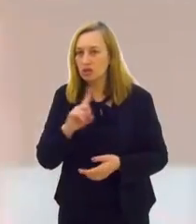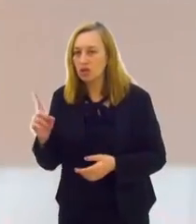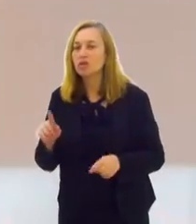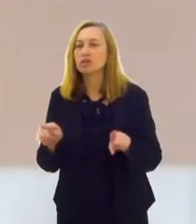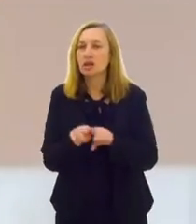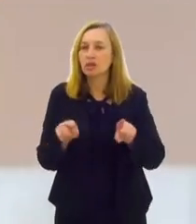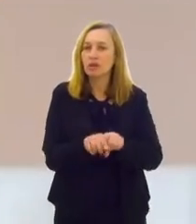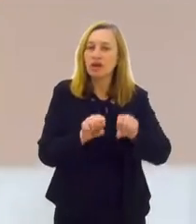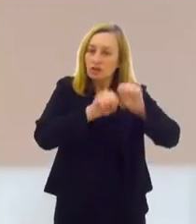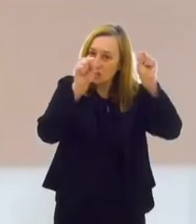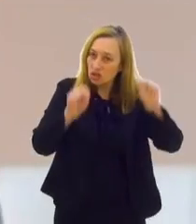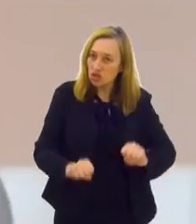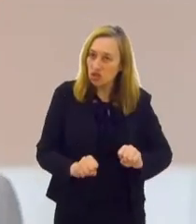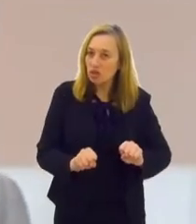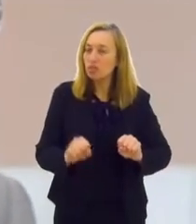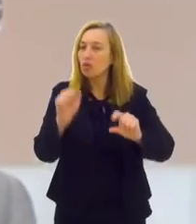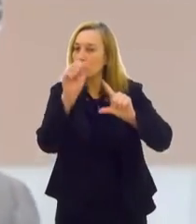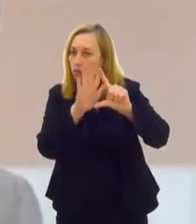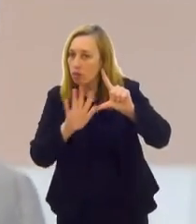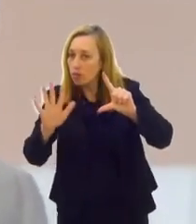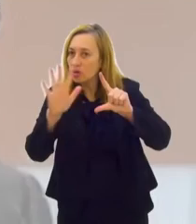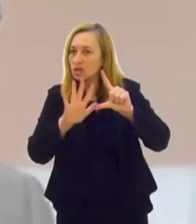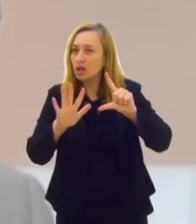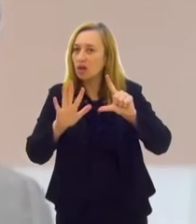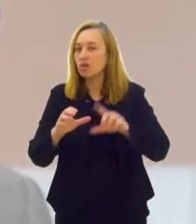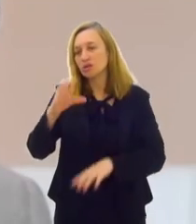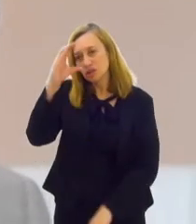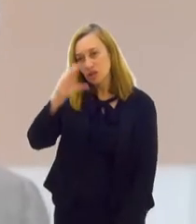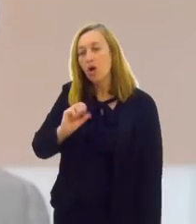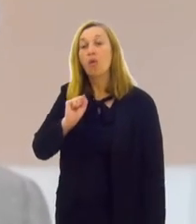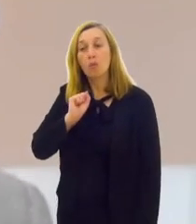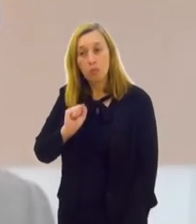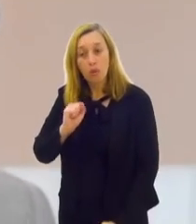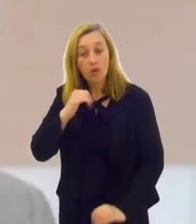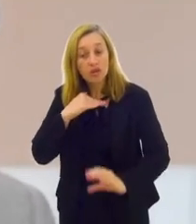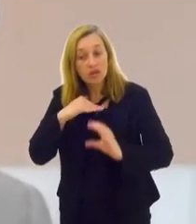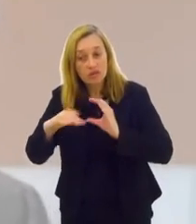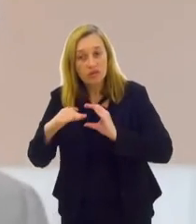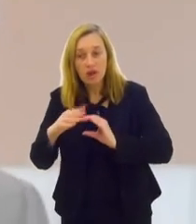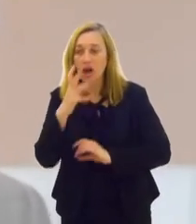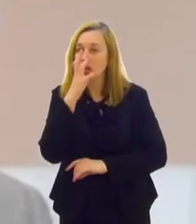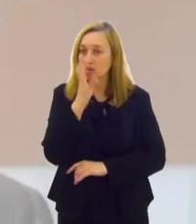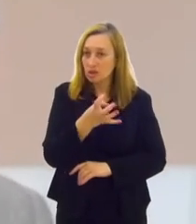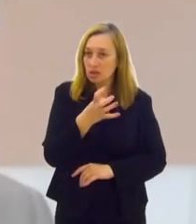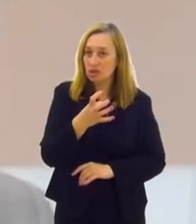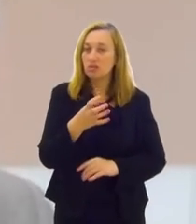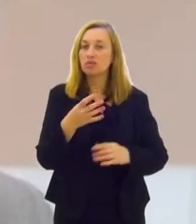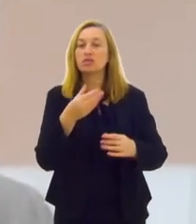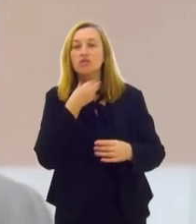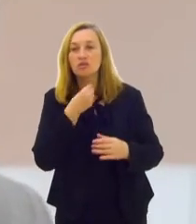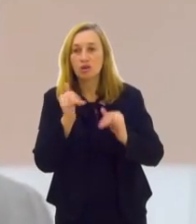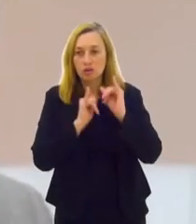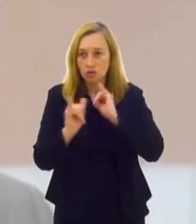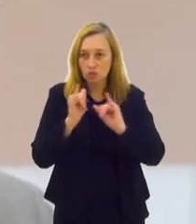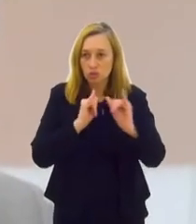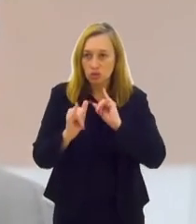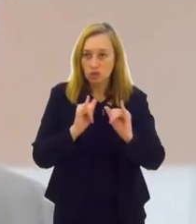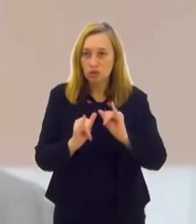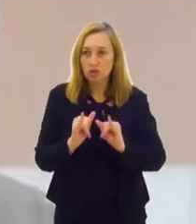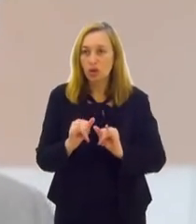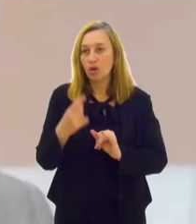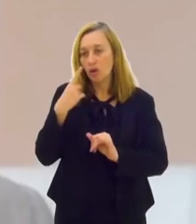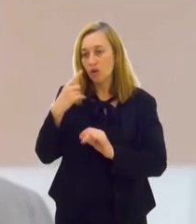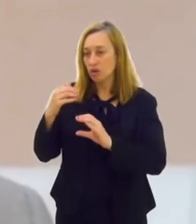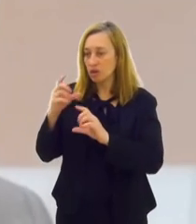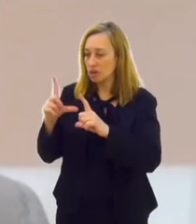ou fake, tem um sistema, tem um portal em que o cidadão pode enviar denúncias de fake news. Dizer, olha,